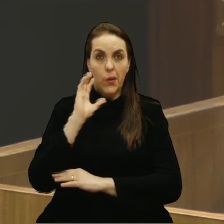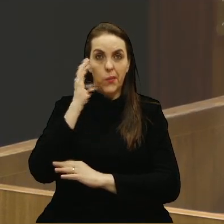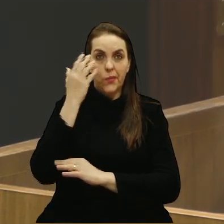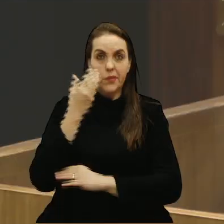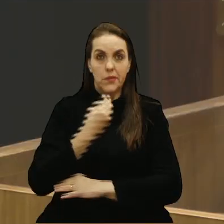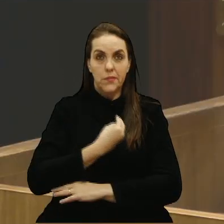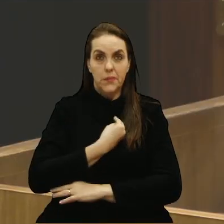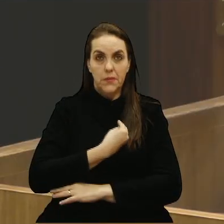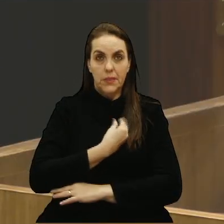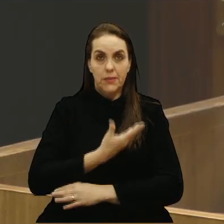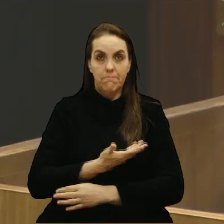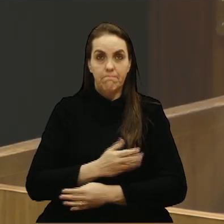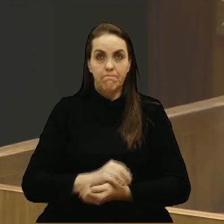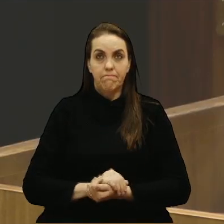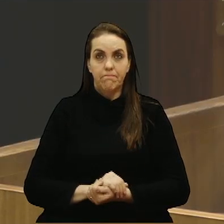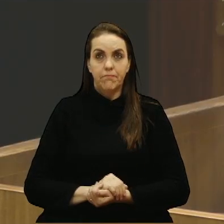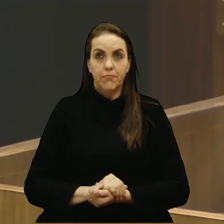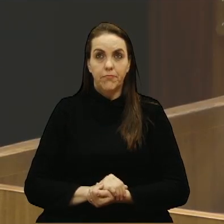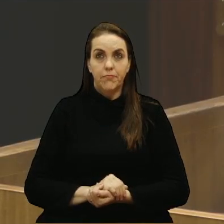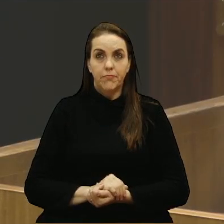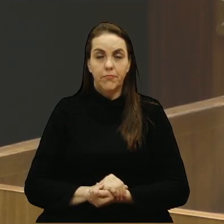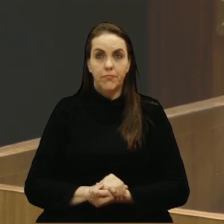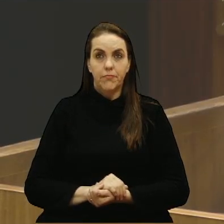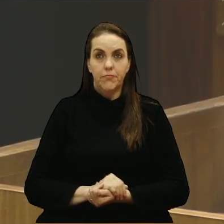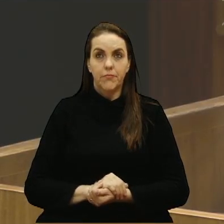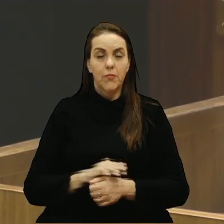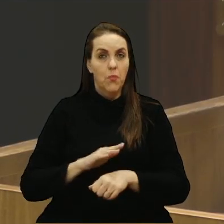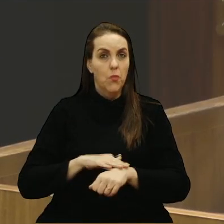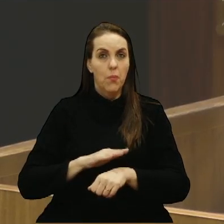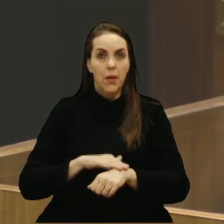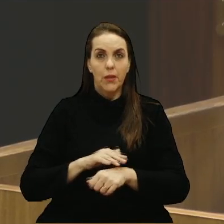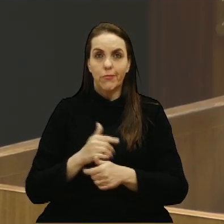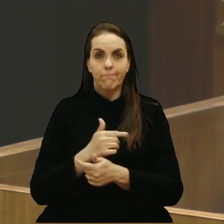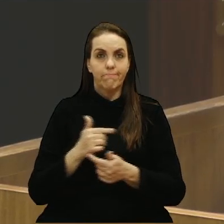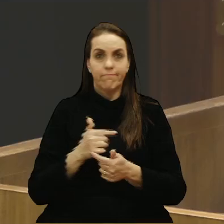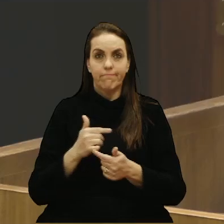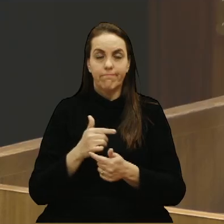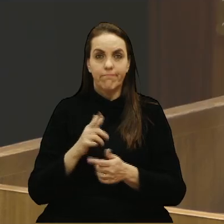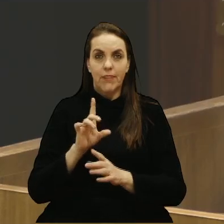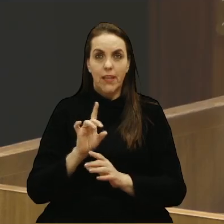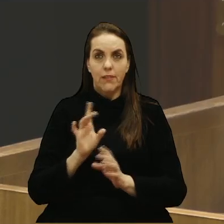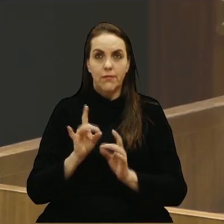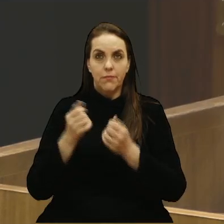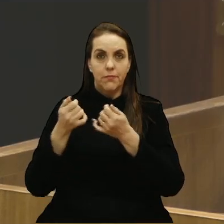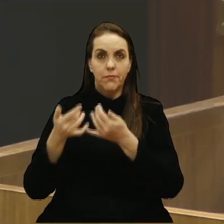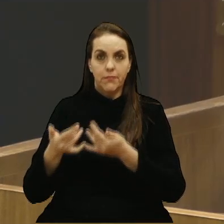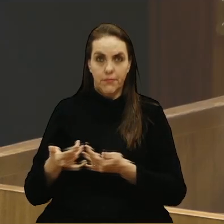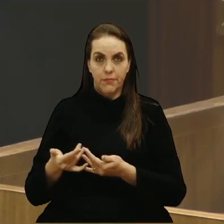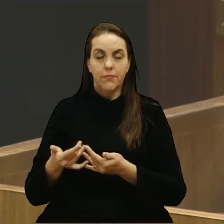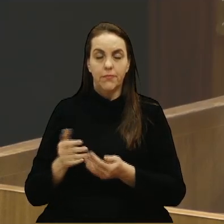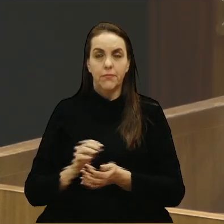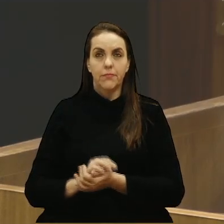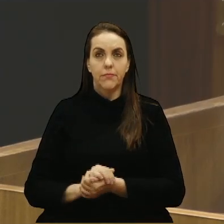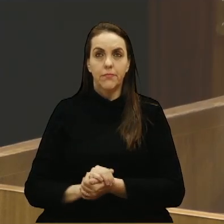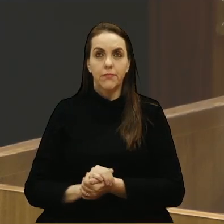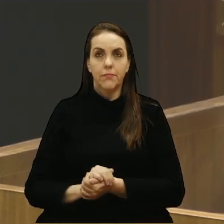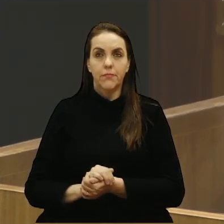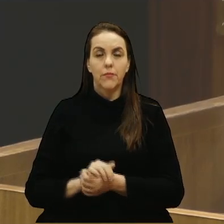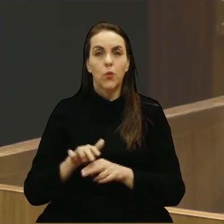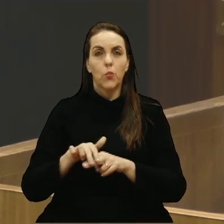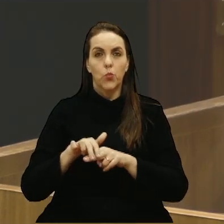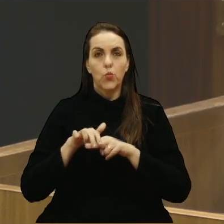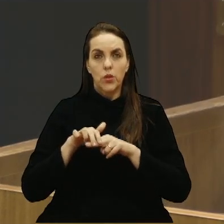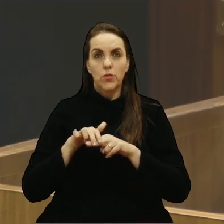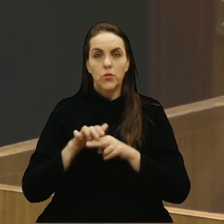assim, então é um momento muito atípico, né, para muitos cidadãos, e por esse